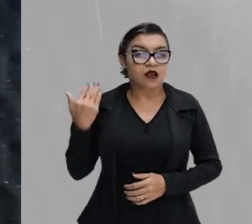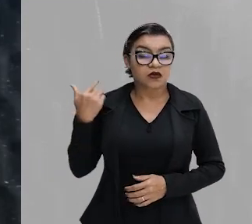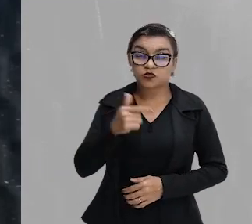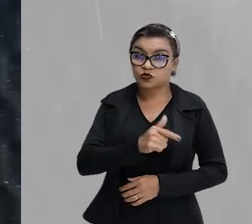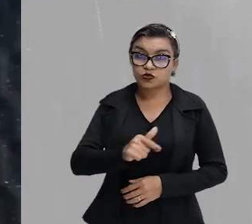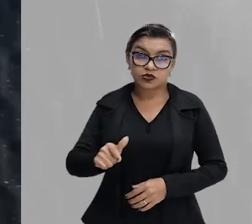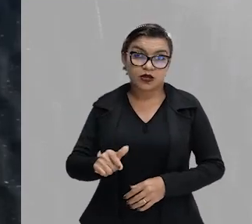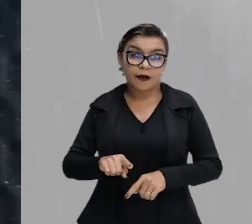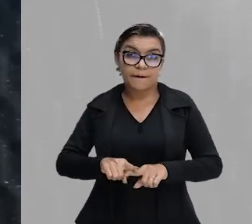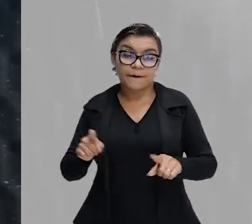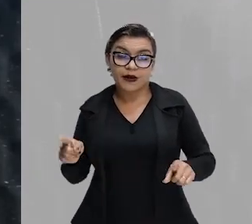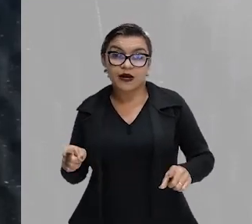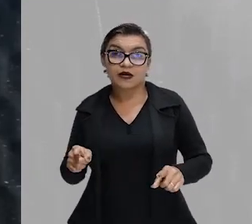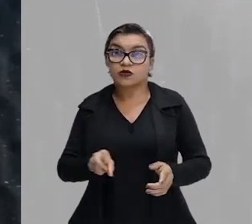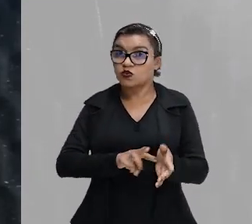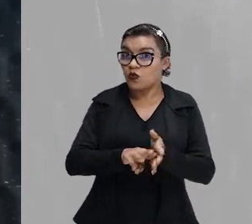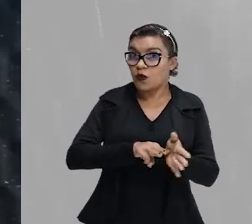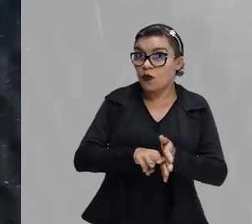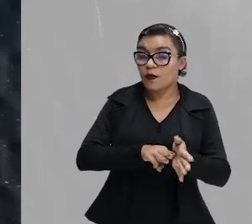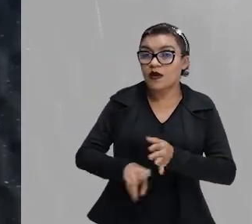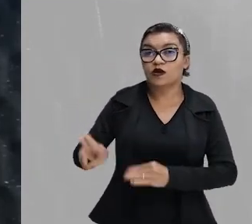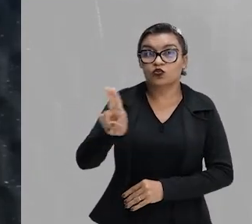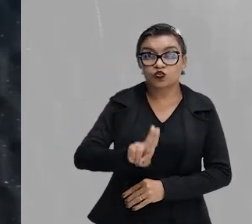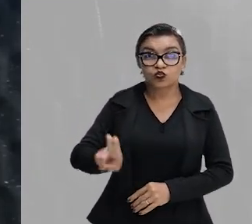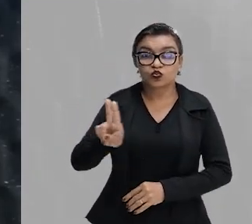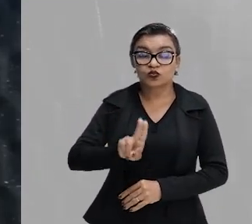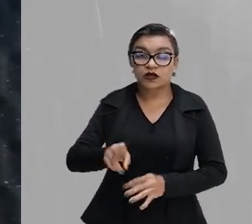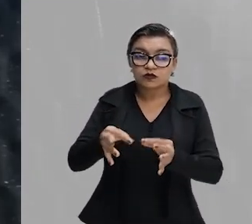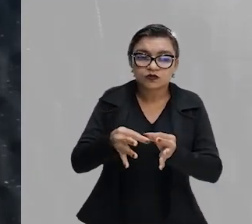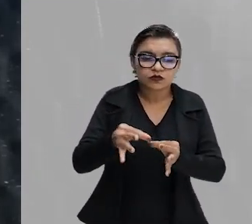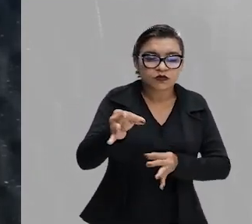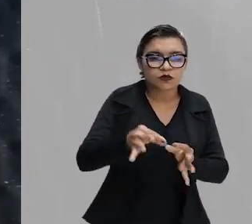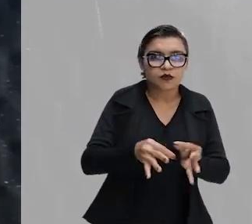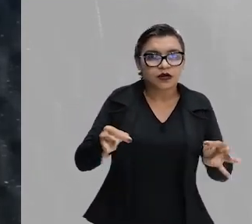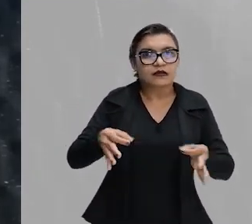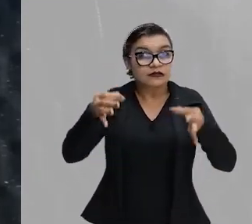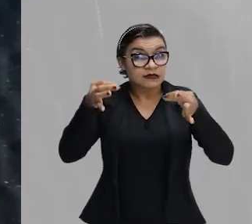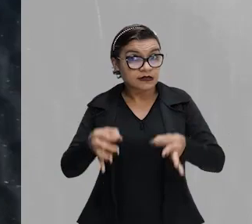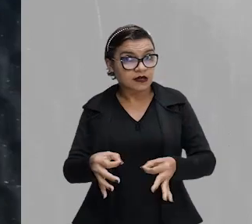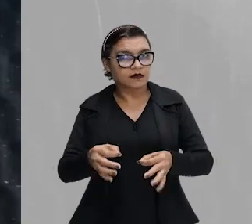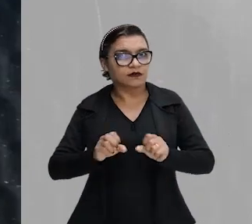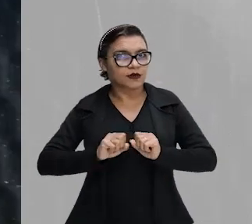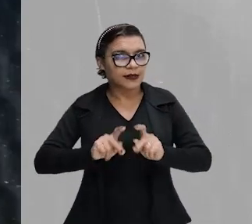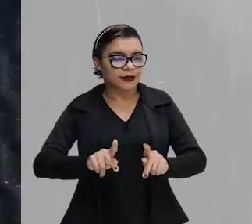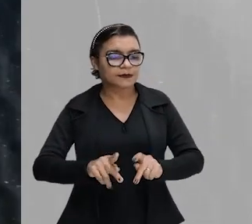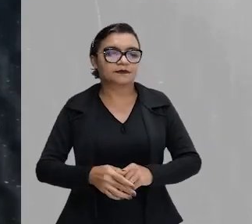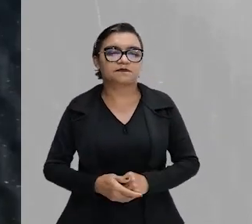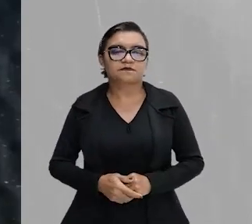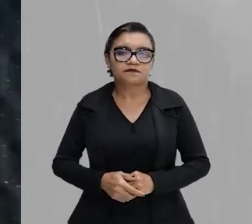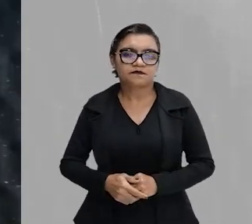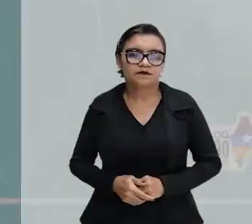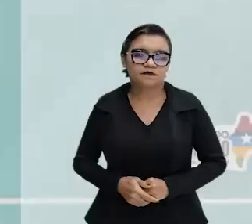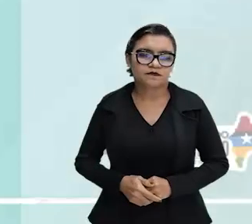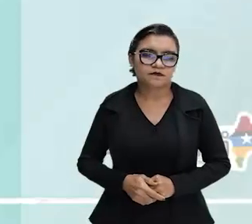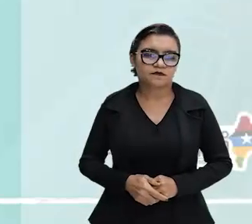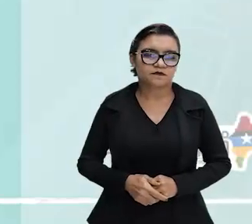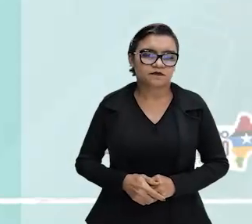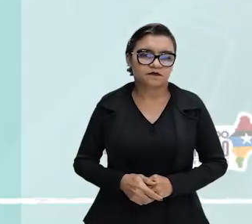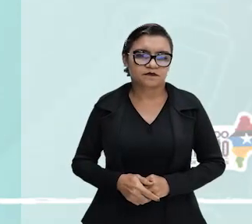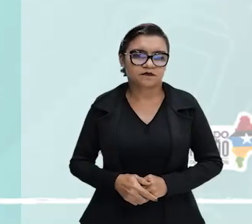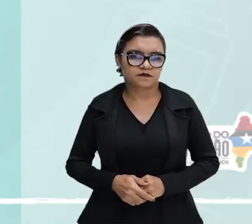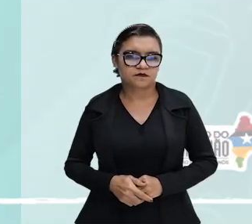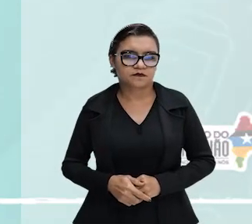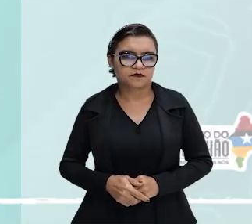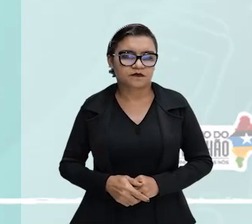a metodologia, o método que ele utilizou para fazer essas medições é o método correto. Okay? Bom,